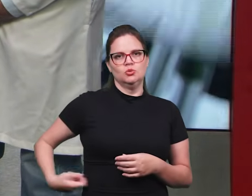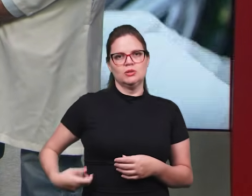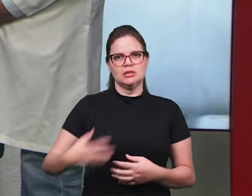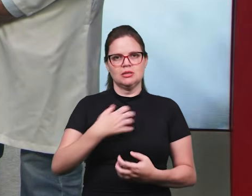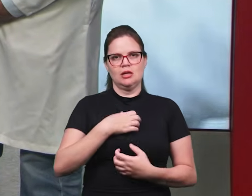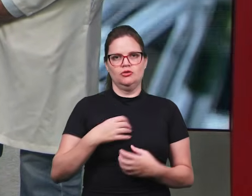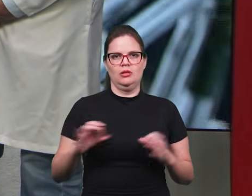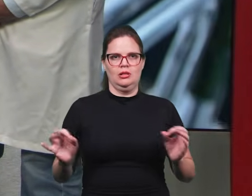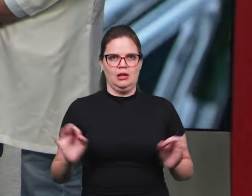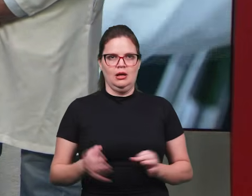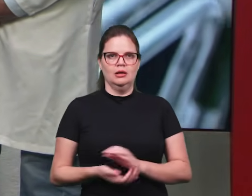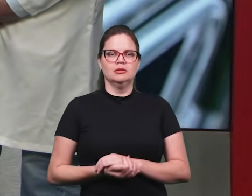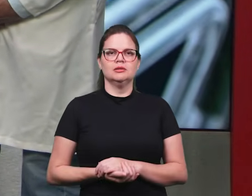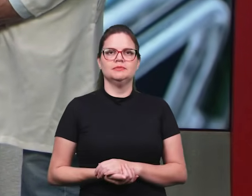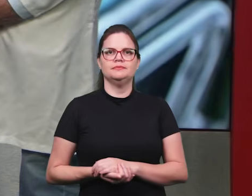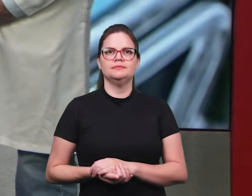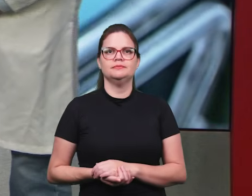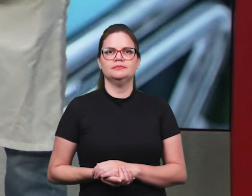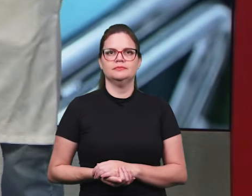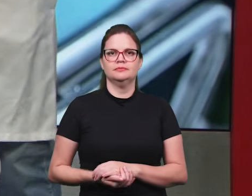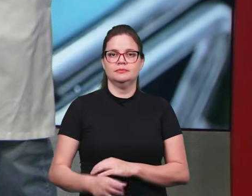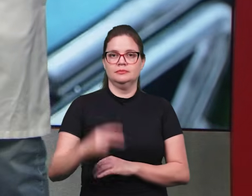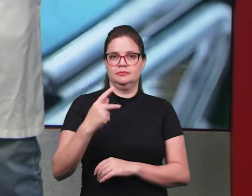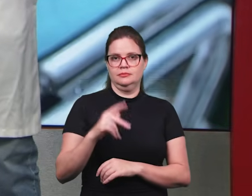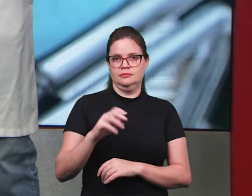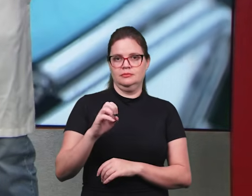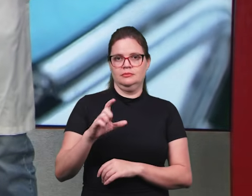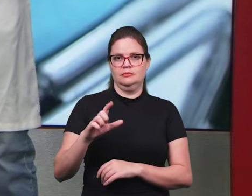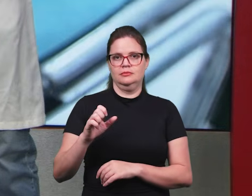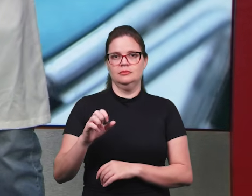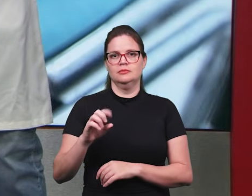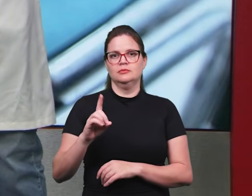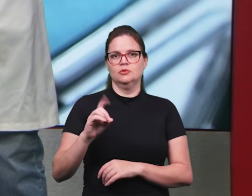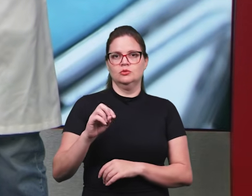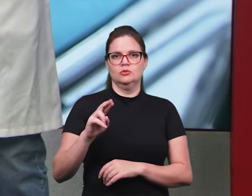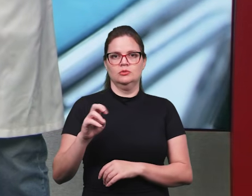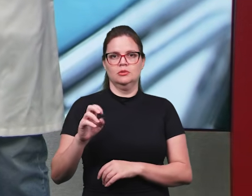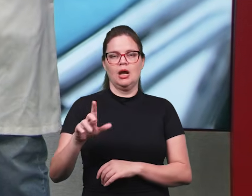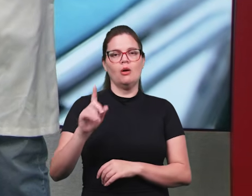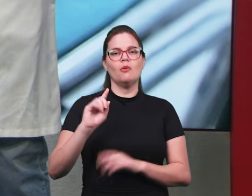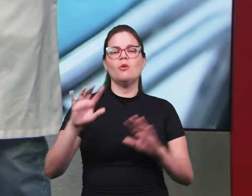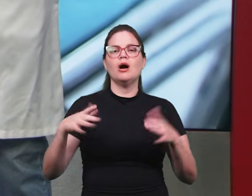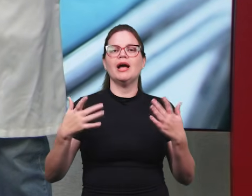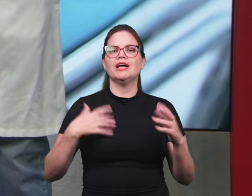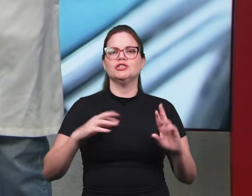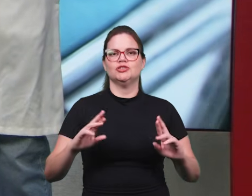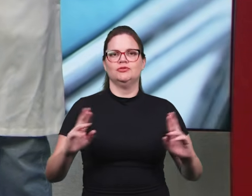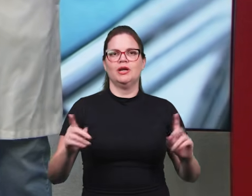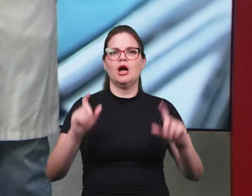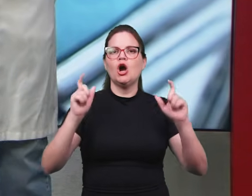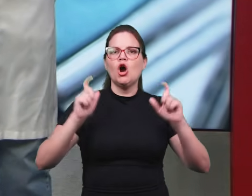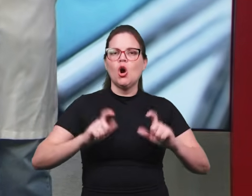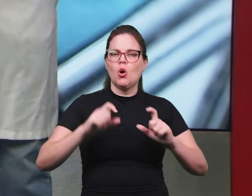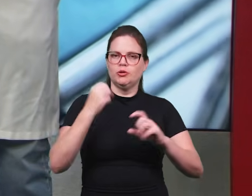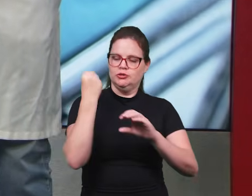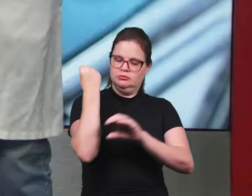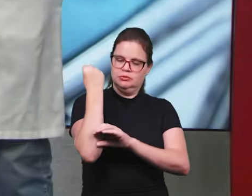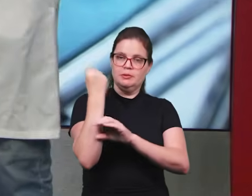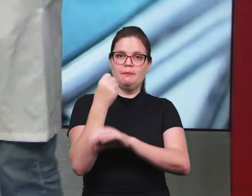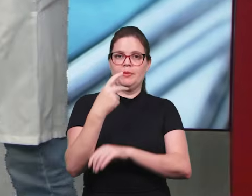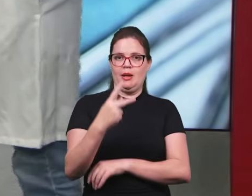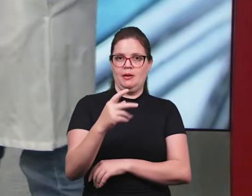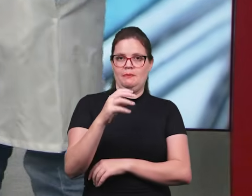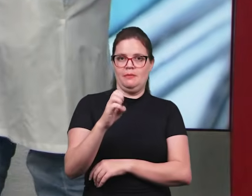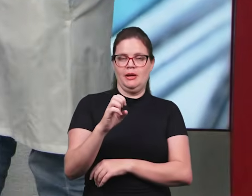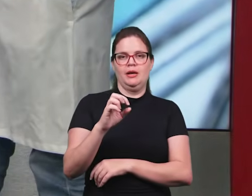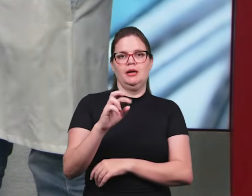RAC praticamente a diferença é onde você vai colocar a agulha. Então, por exemplo, uma peridural.